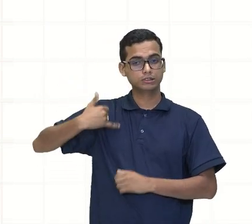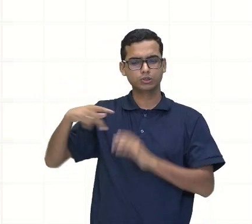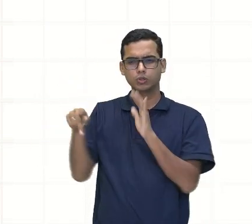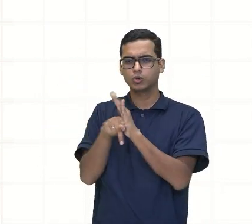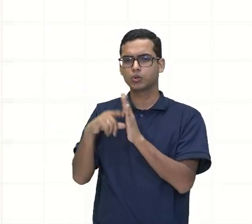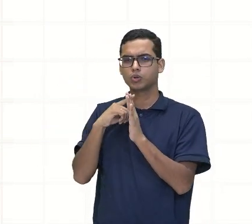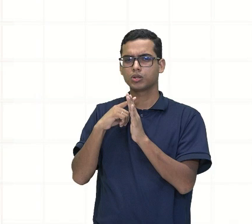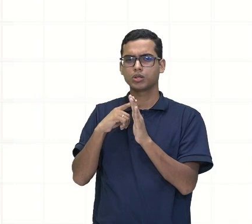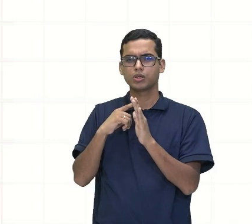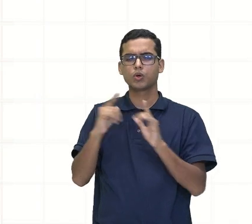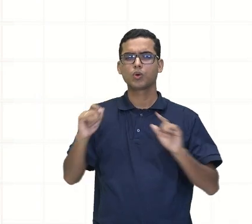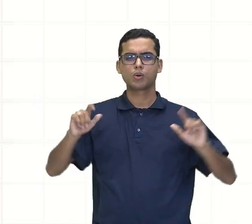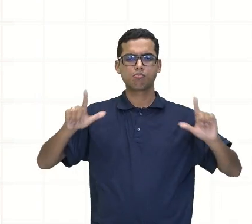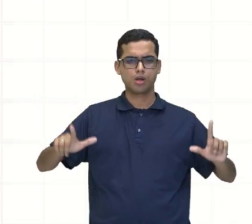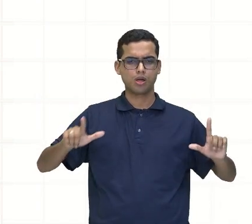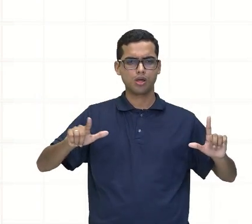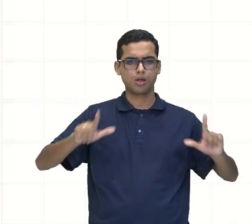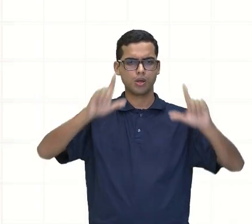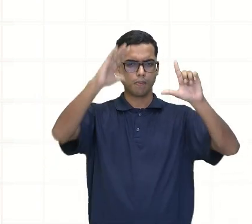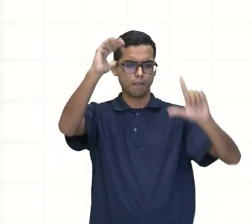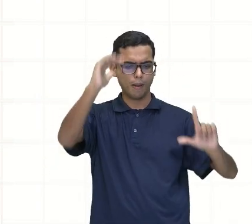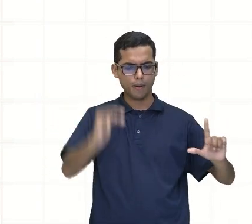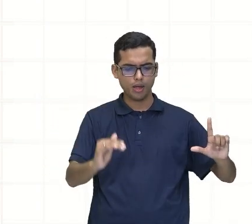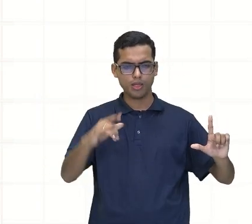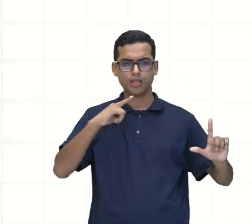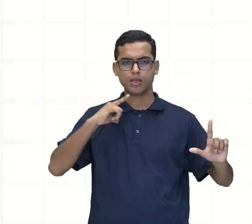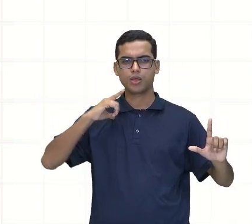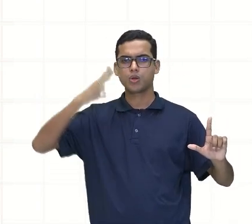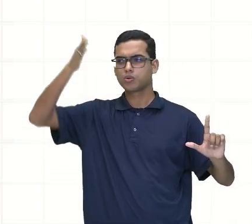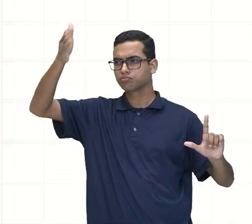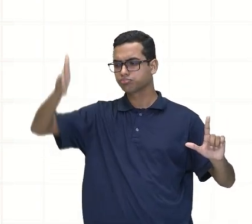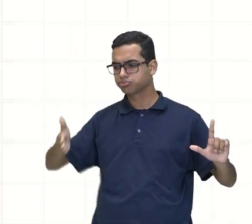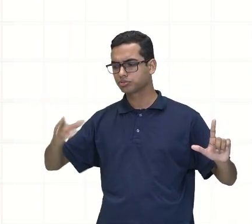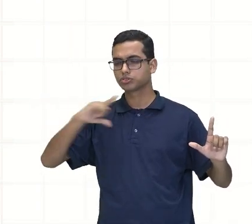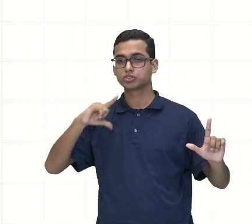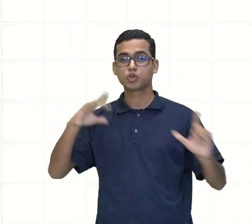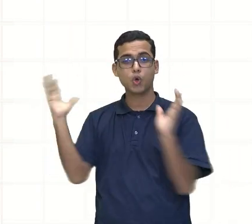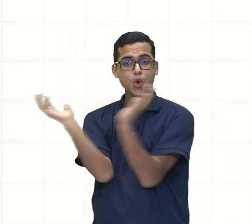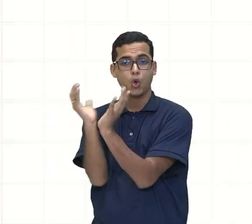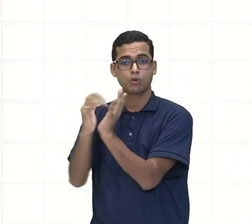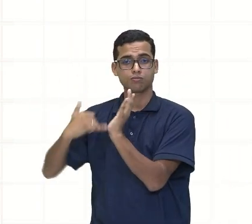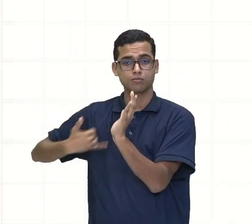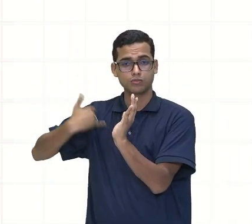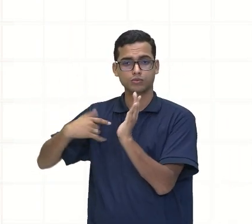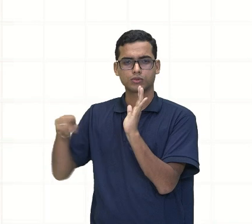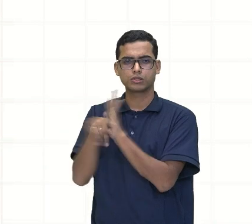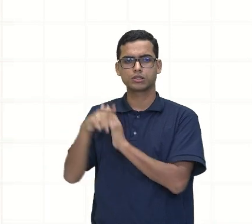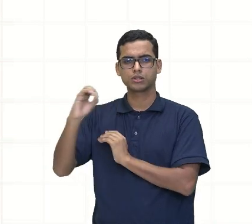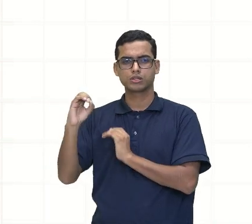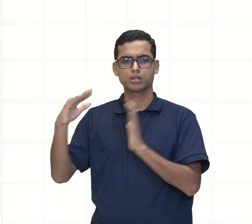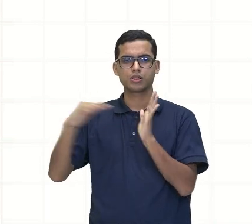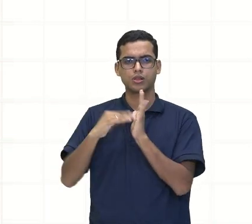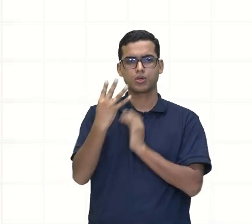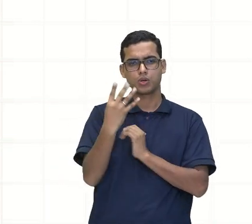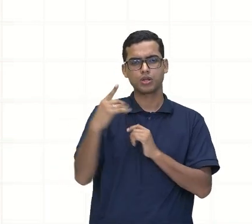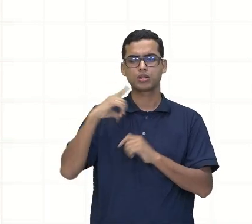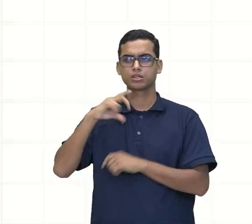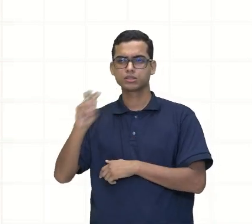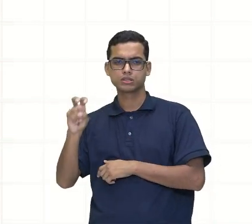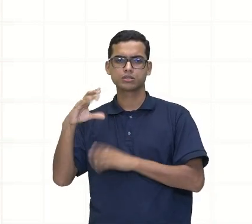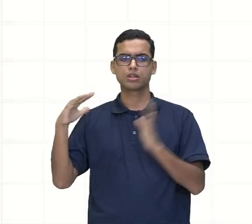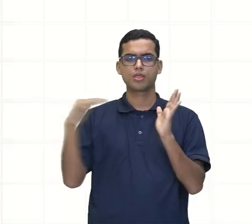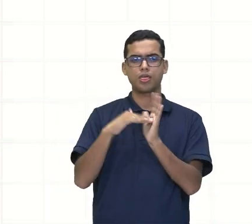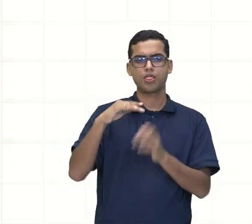pirâmides, esses grupos de idades, eles podem acabar variando. Aí nós temos de 0 a 4 anos, de 5 a 9